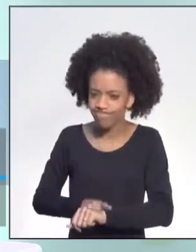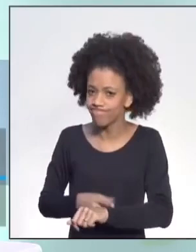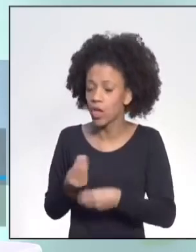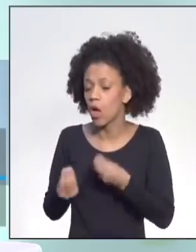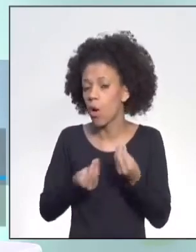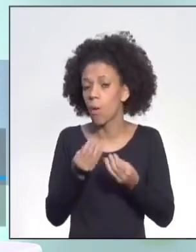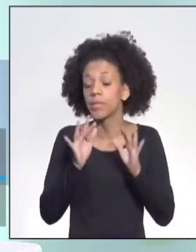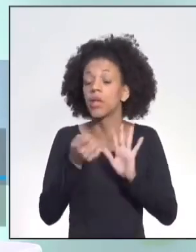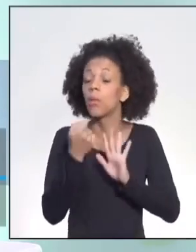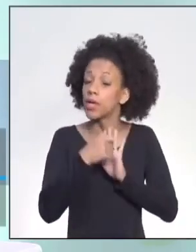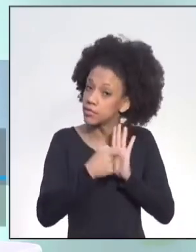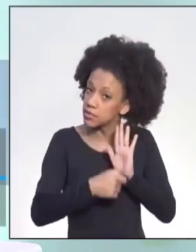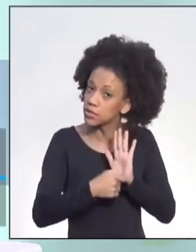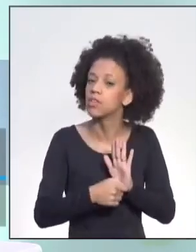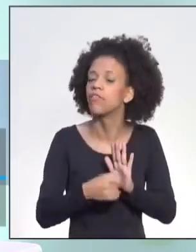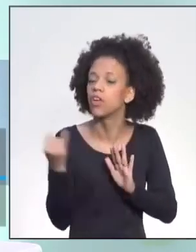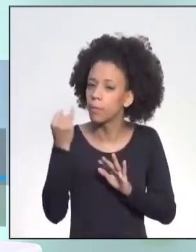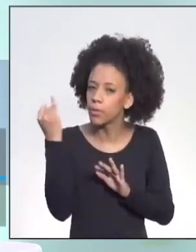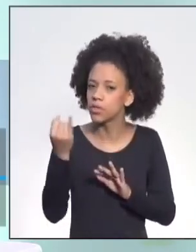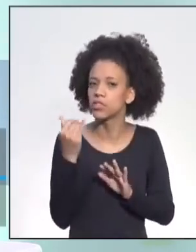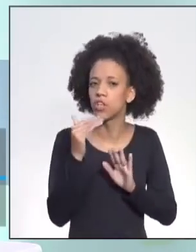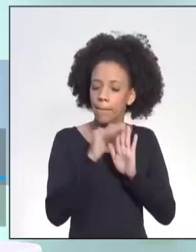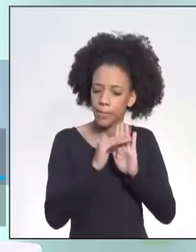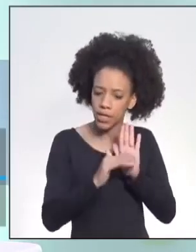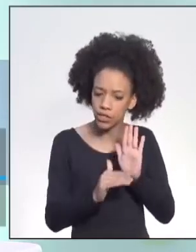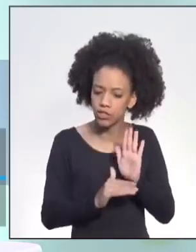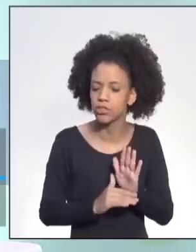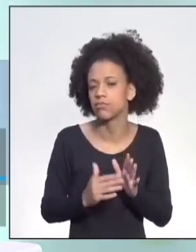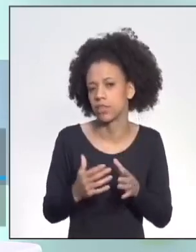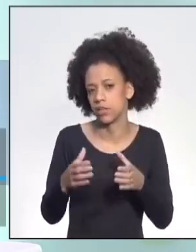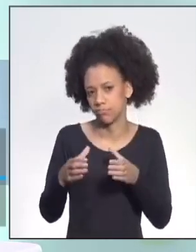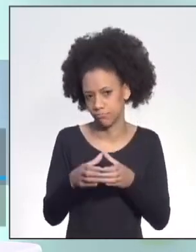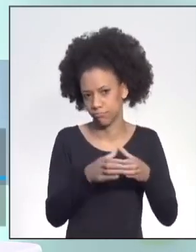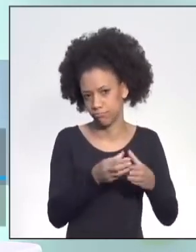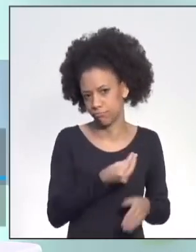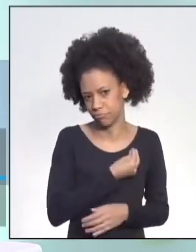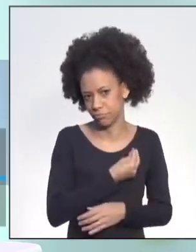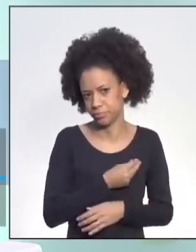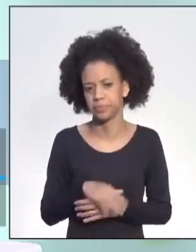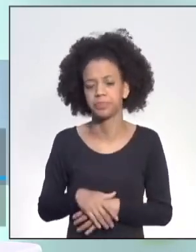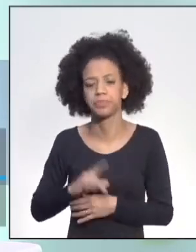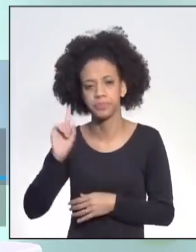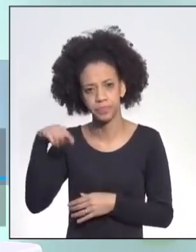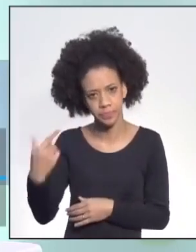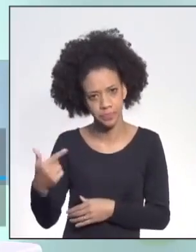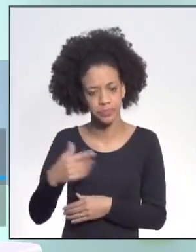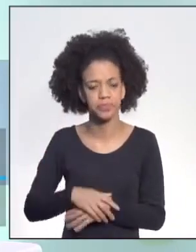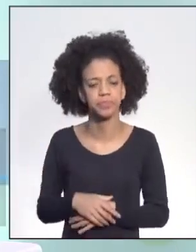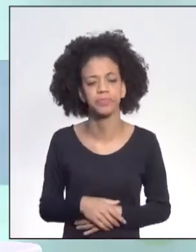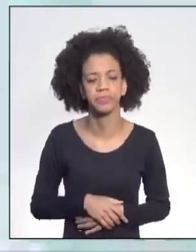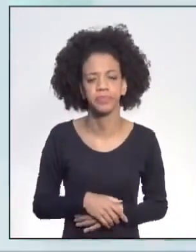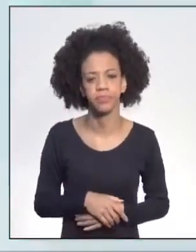escrita ela foi importante para isso, para registrar esses momentos. Vou passar mais uma tela.